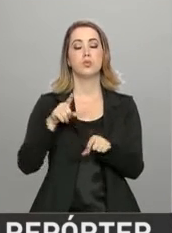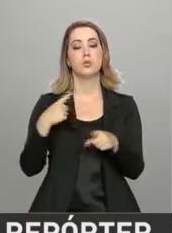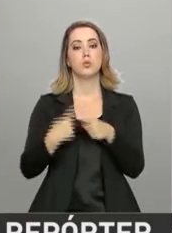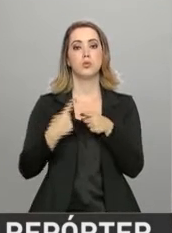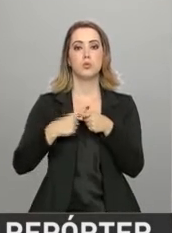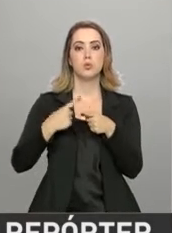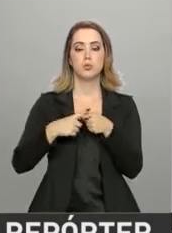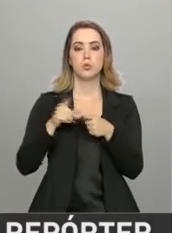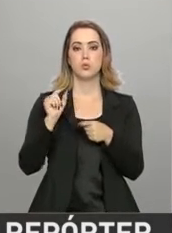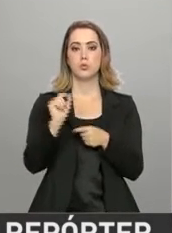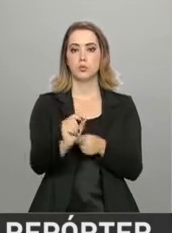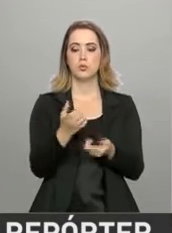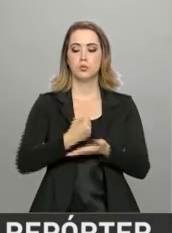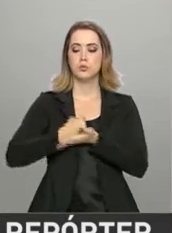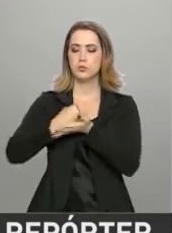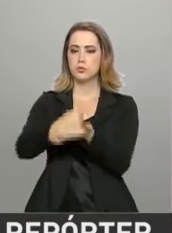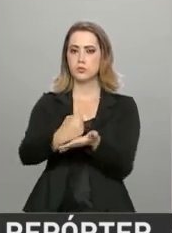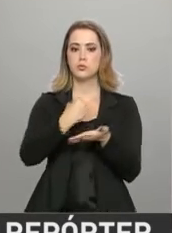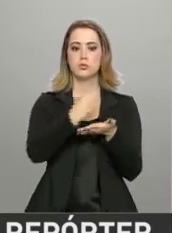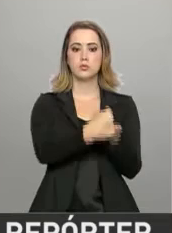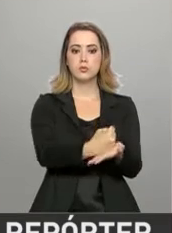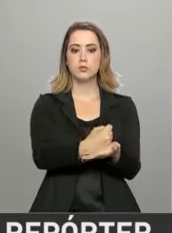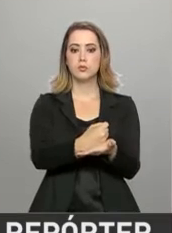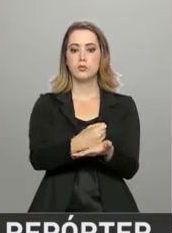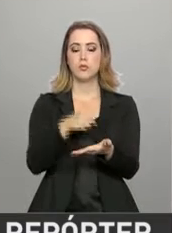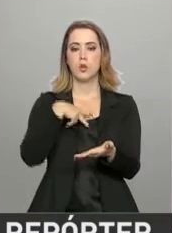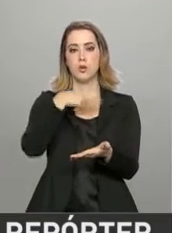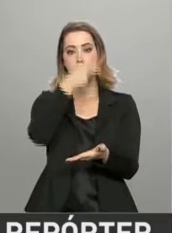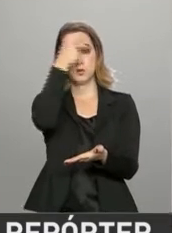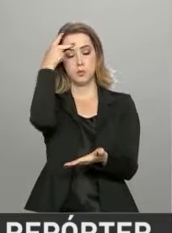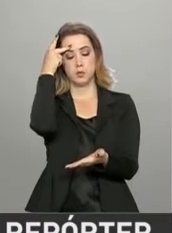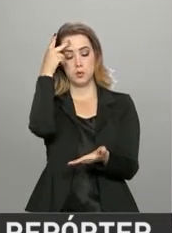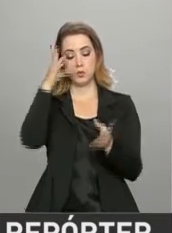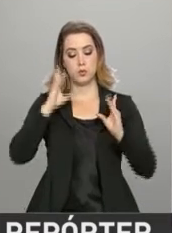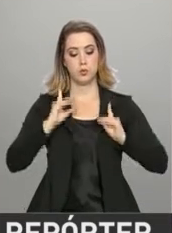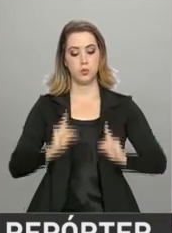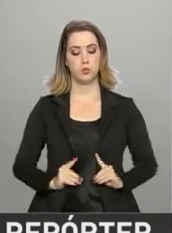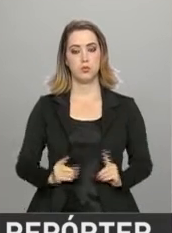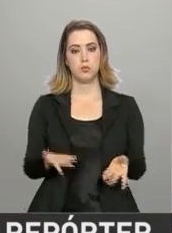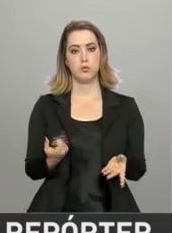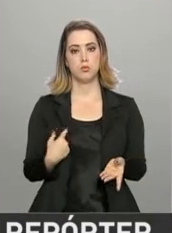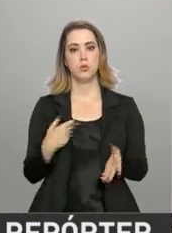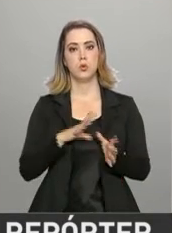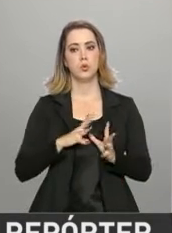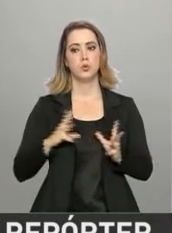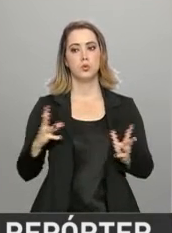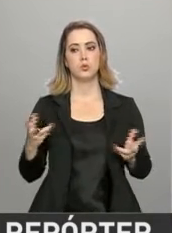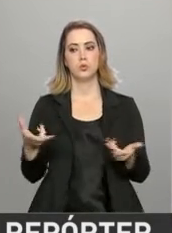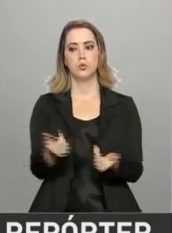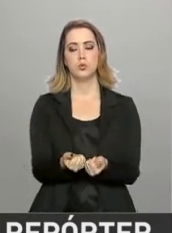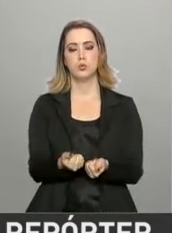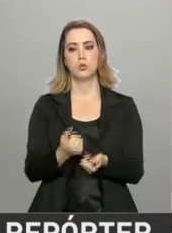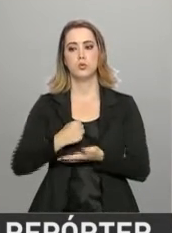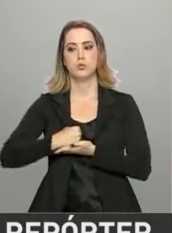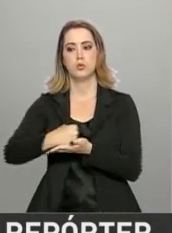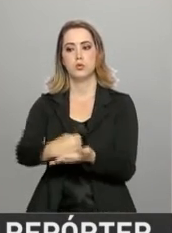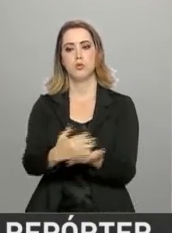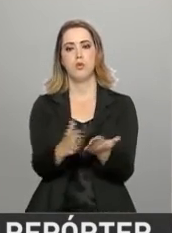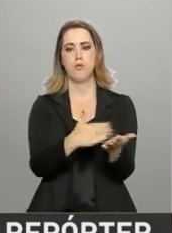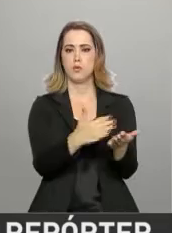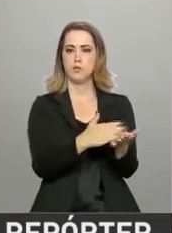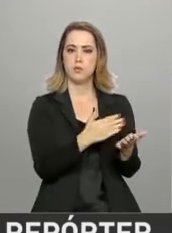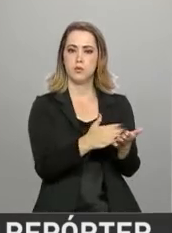imediatamente estará à disposição das pessoas com deficiência, os acervos de livros acessíveis de todos os